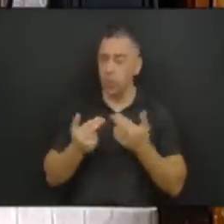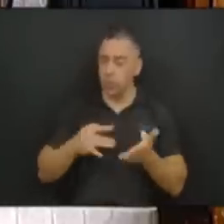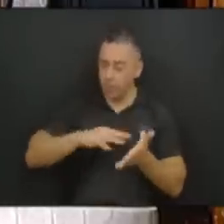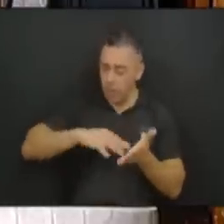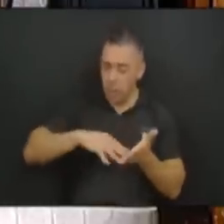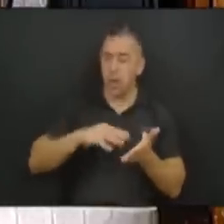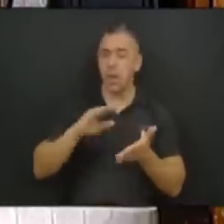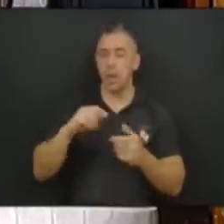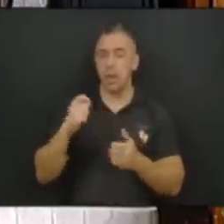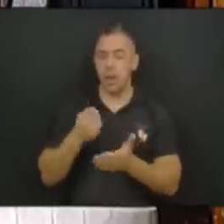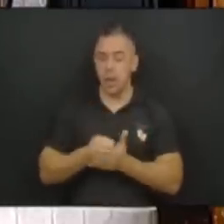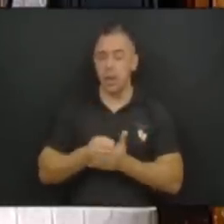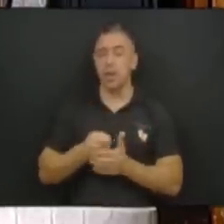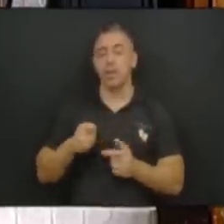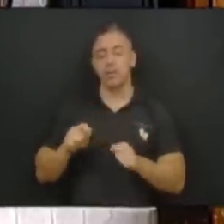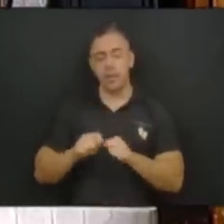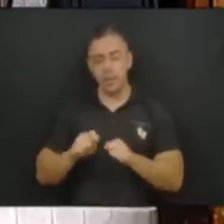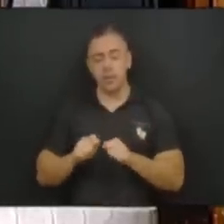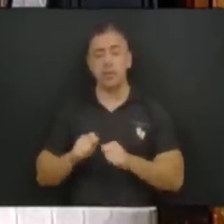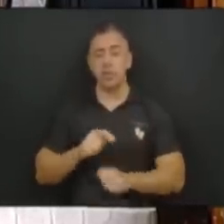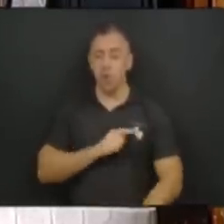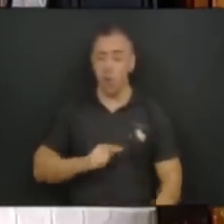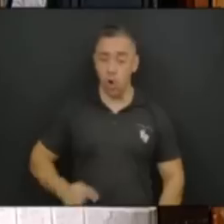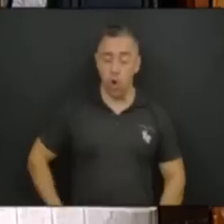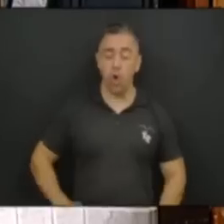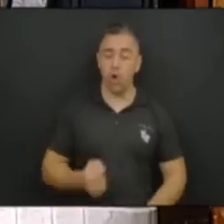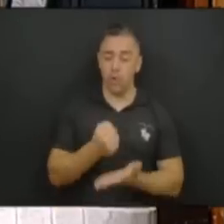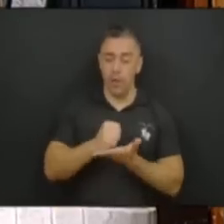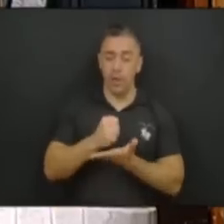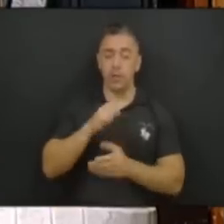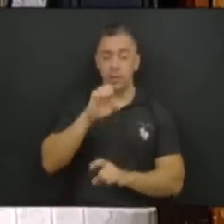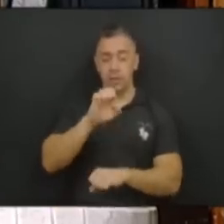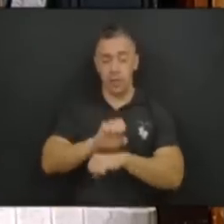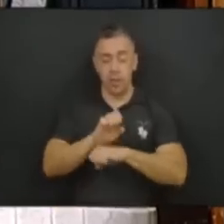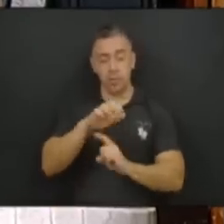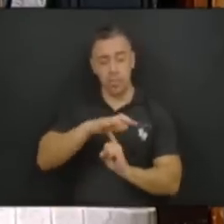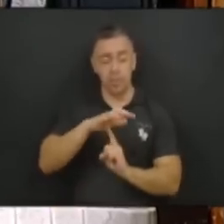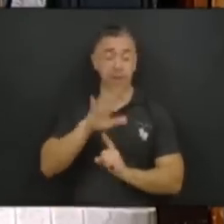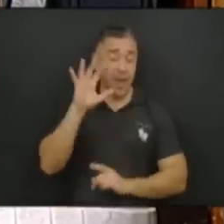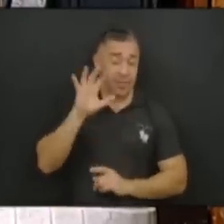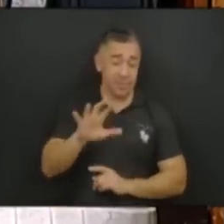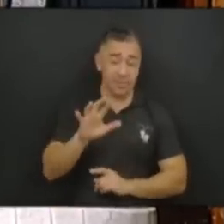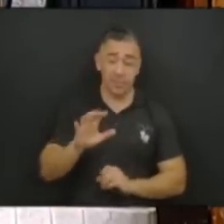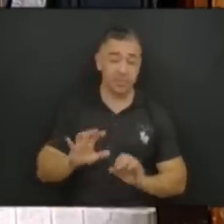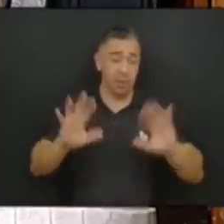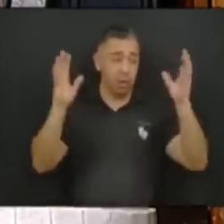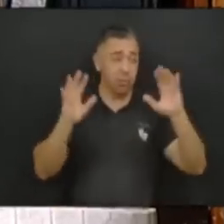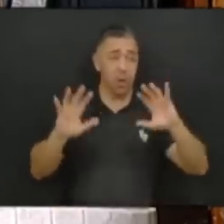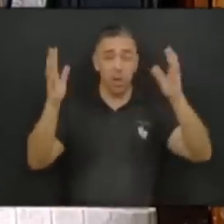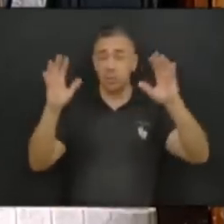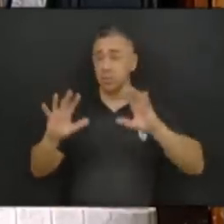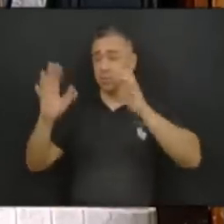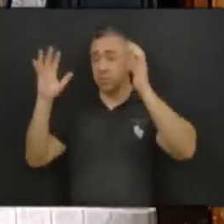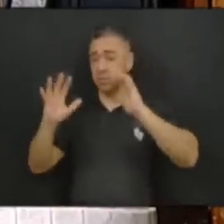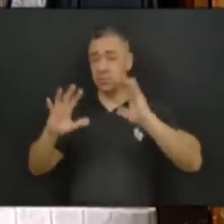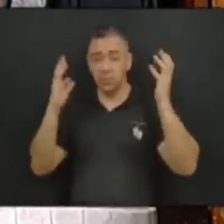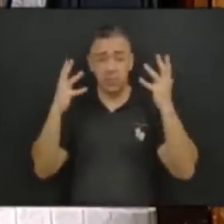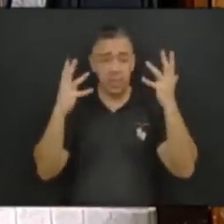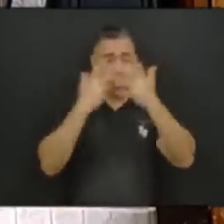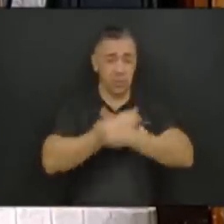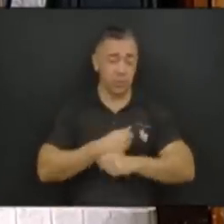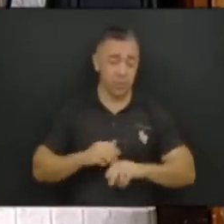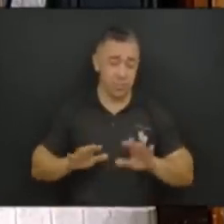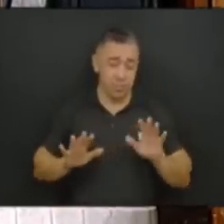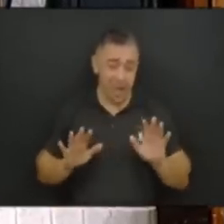acontecer que tinha de governar o estado do Paraná e assim tem sido inaugurações festas tudo muito